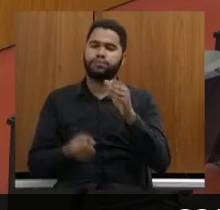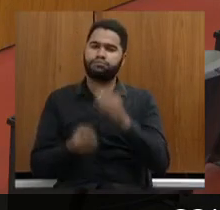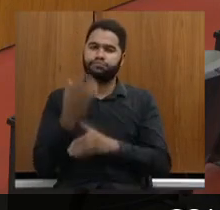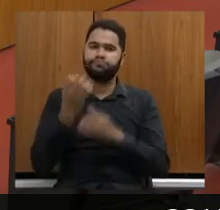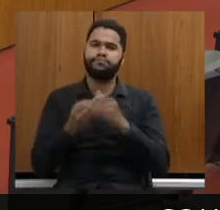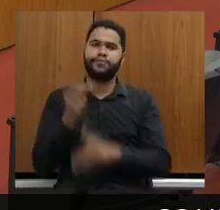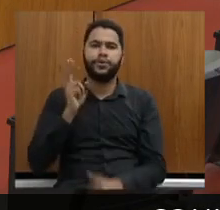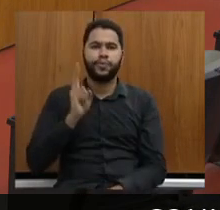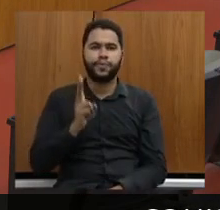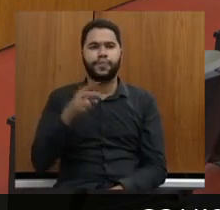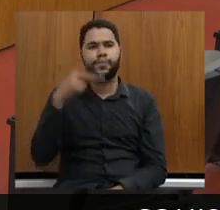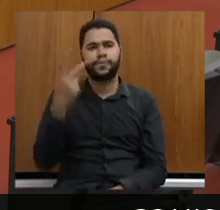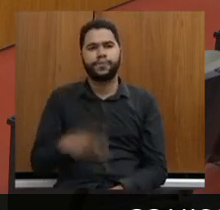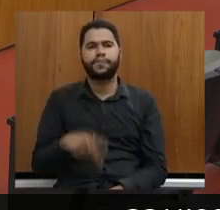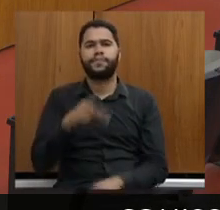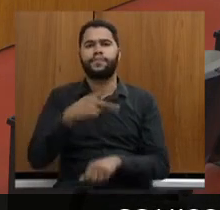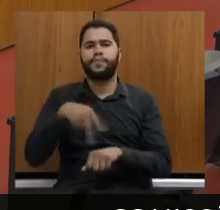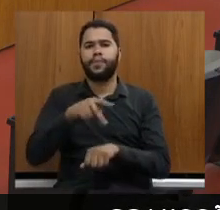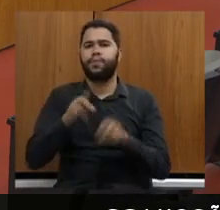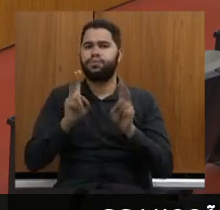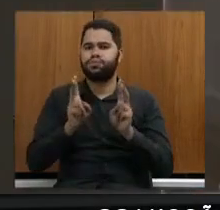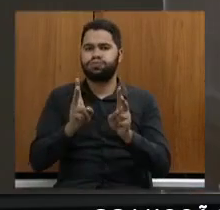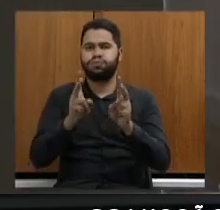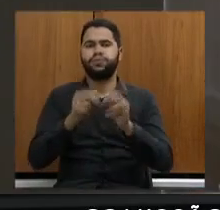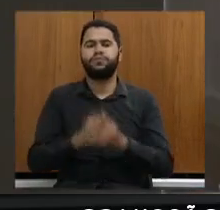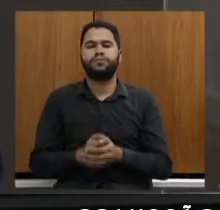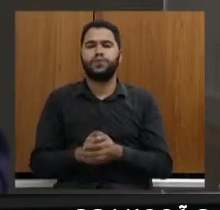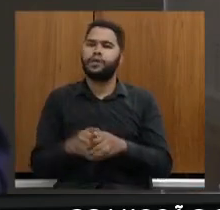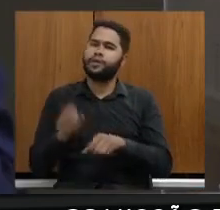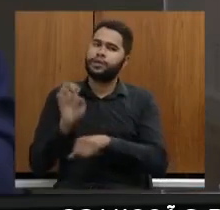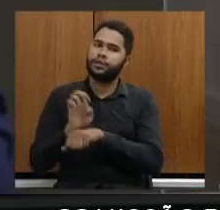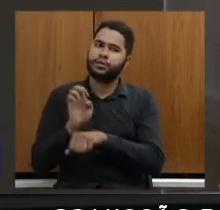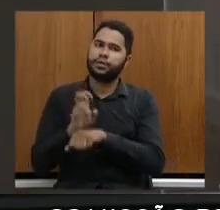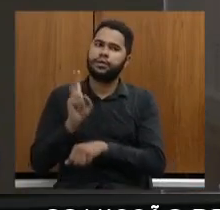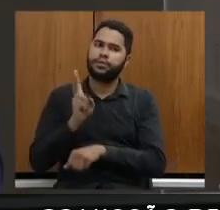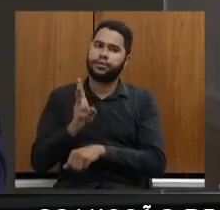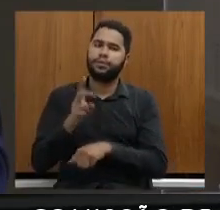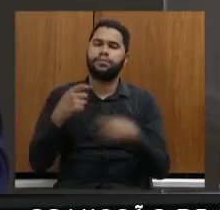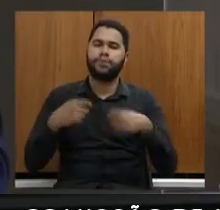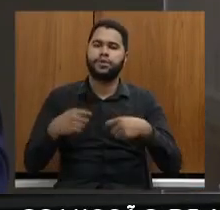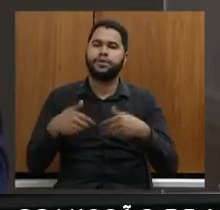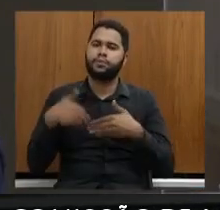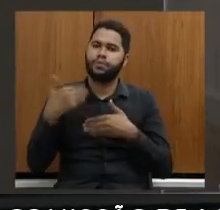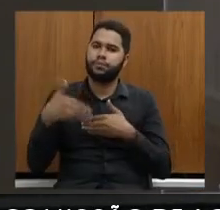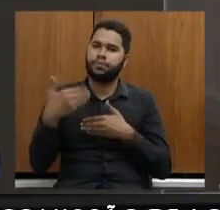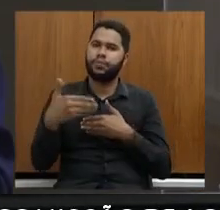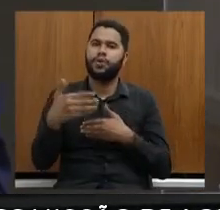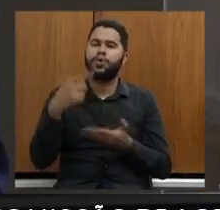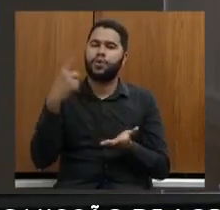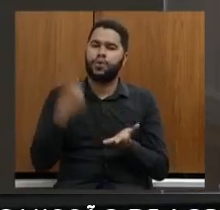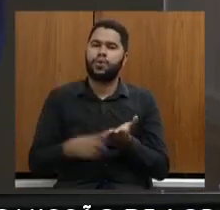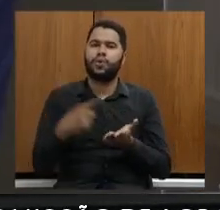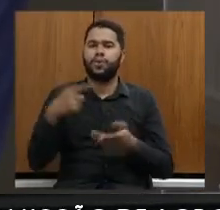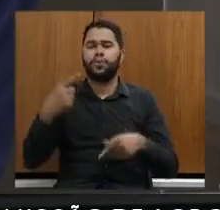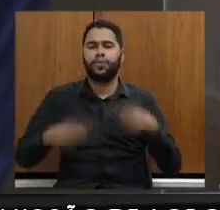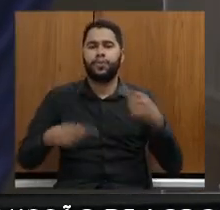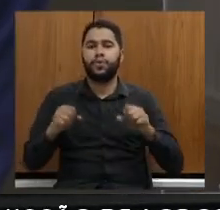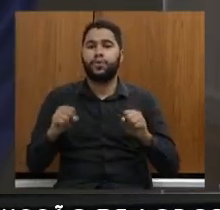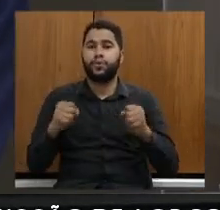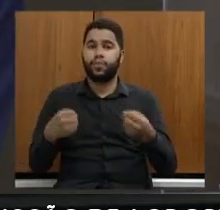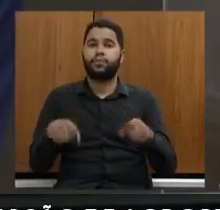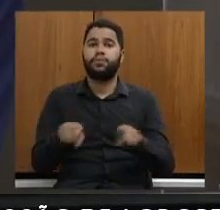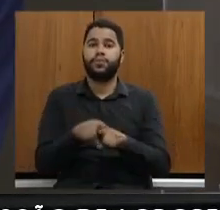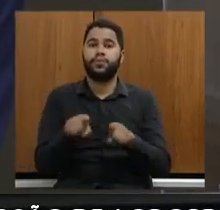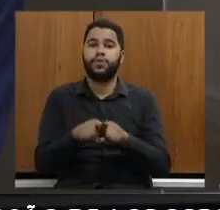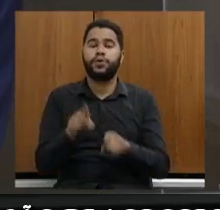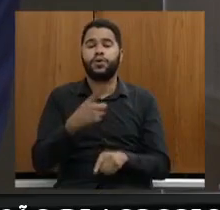Pilar que mandei esse país de pé e mantém-se estado de pé e precisamos cada dia tem mais políticas de proteção e